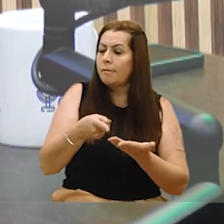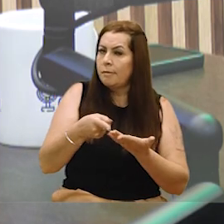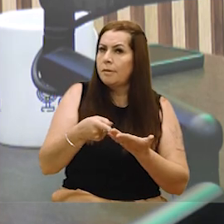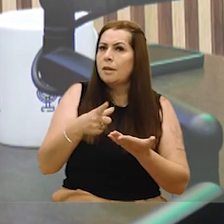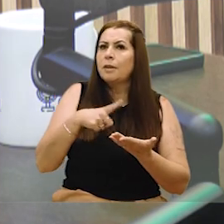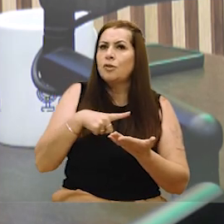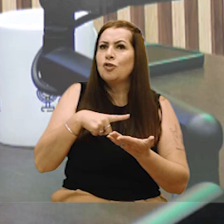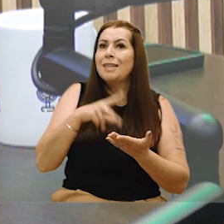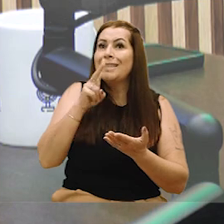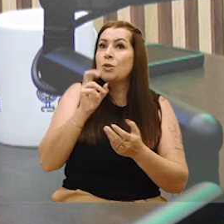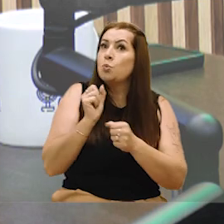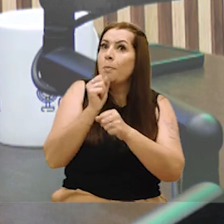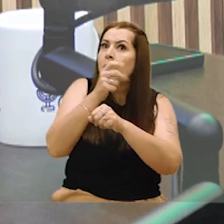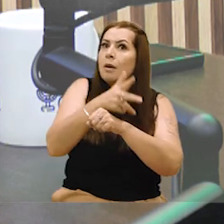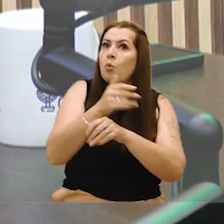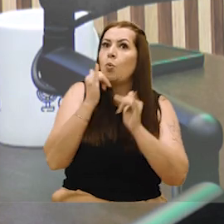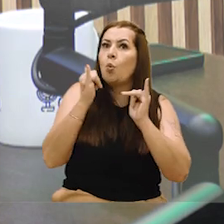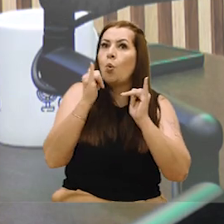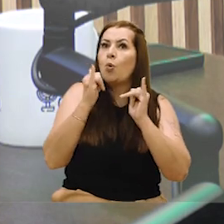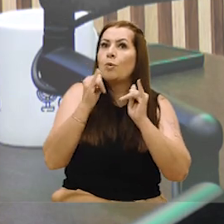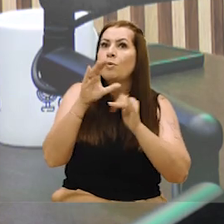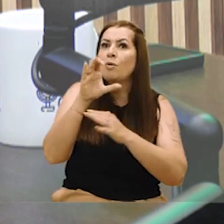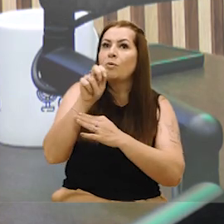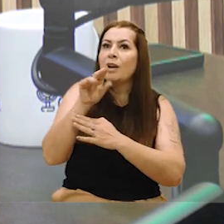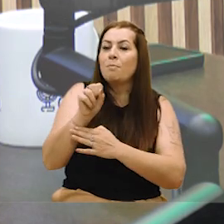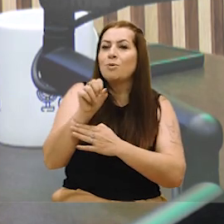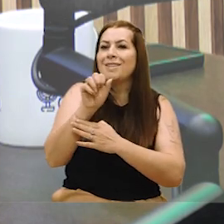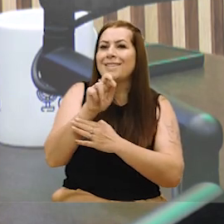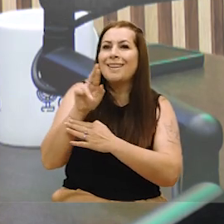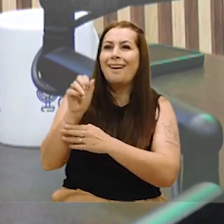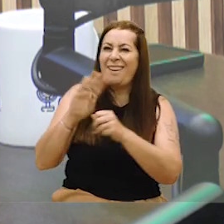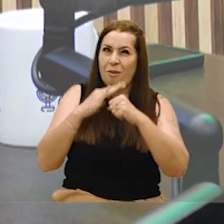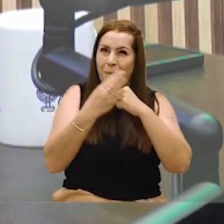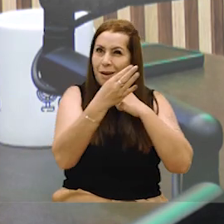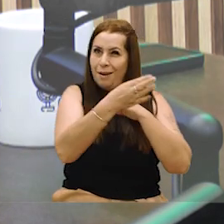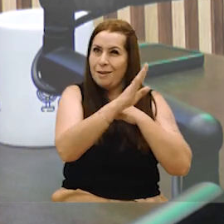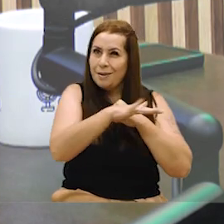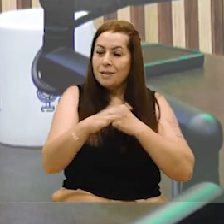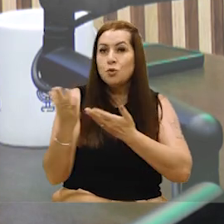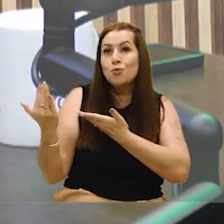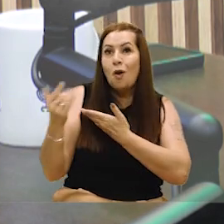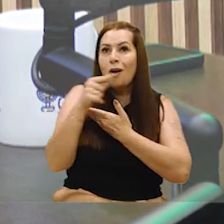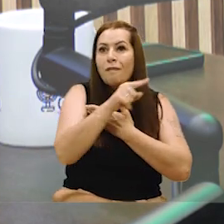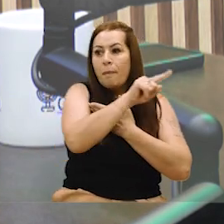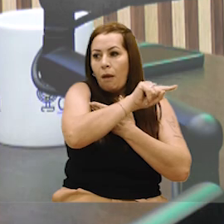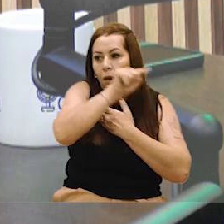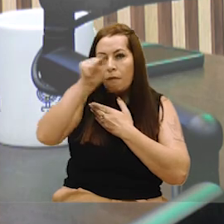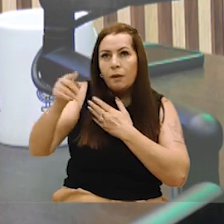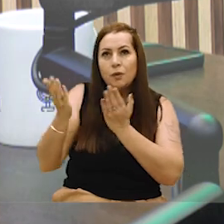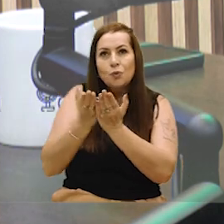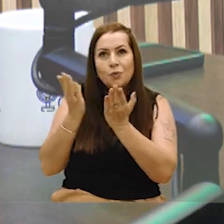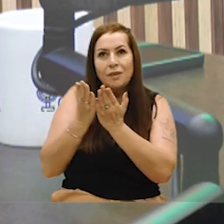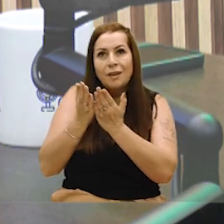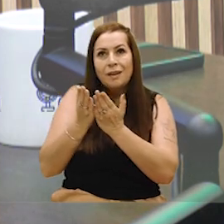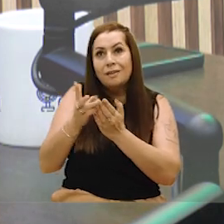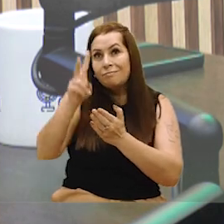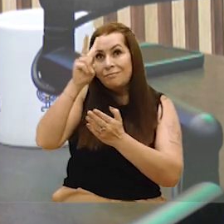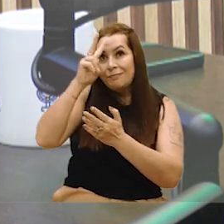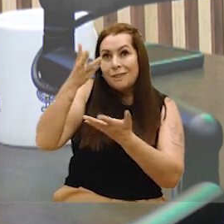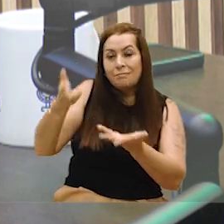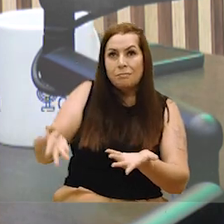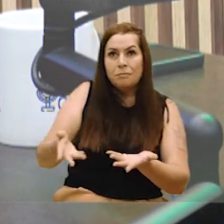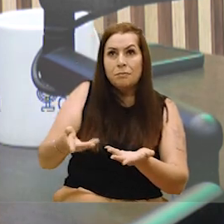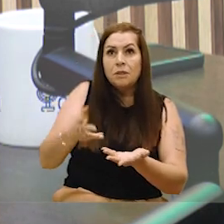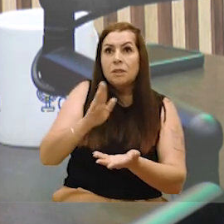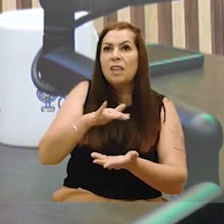realidade, tinha que 5 e pouco da manhã o ônibus passava no Campos da Serra para aquelas crianças e adolescentes para vir estudar nas escolas de ensino médio.